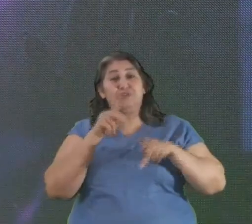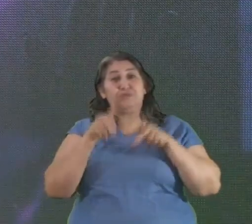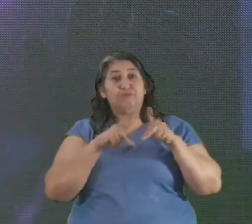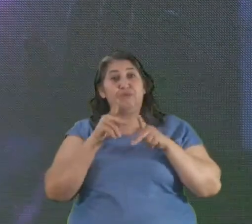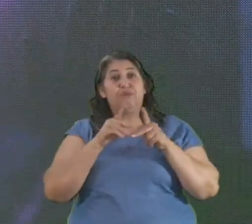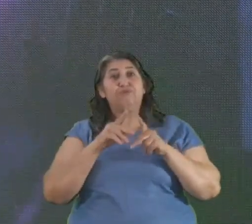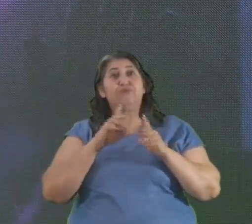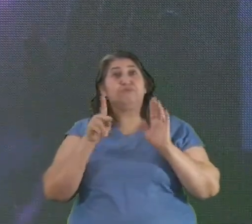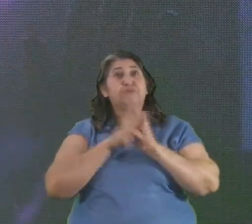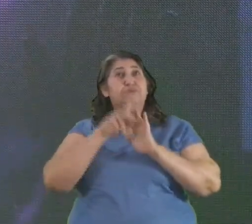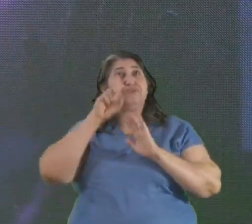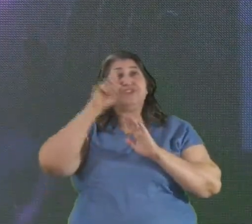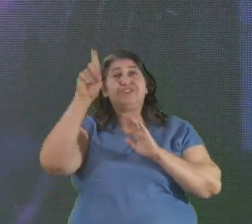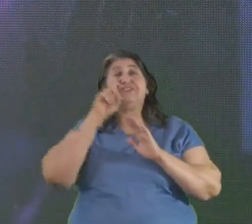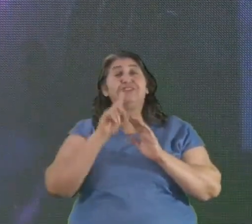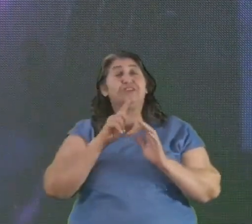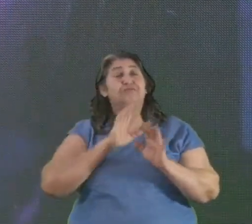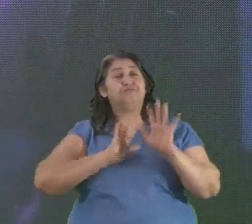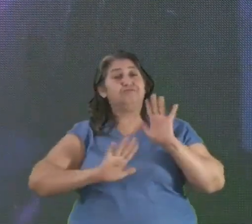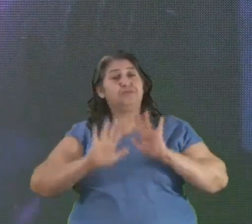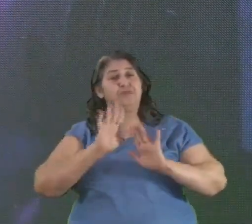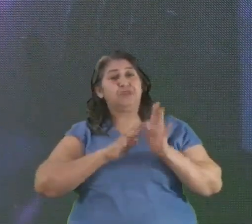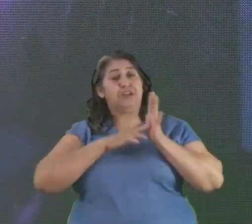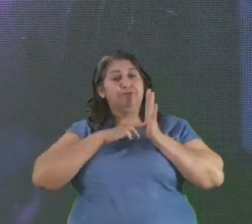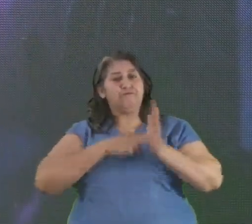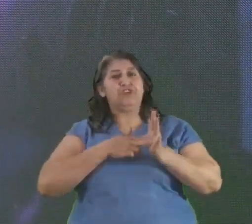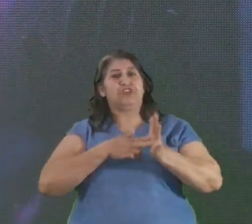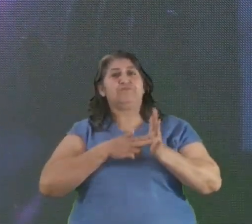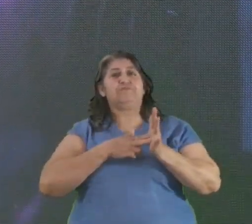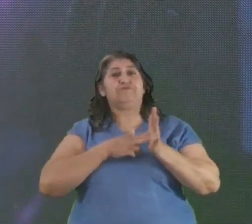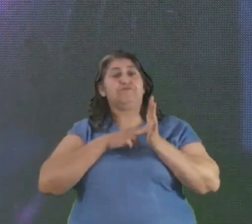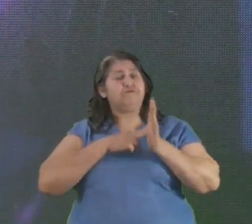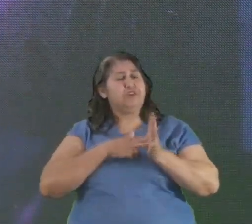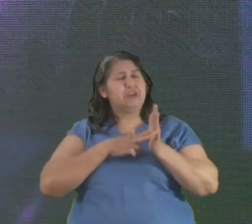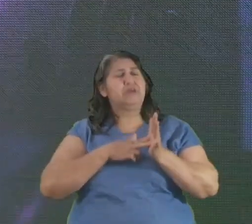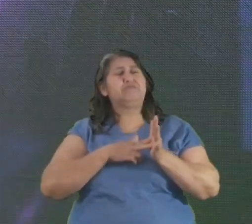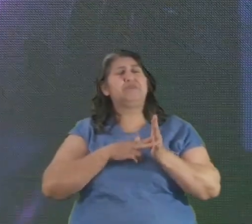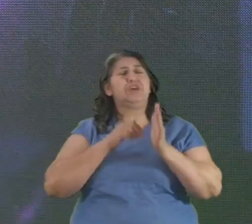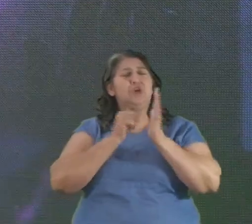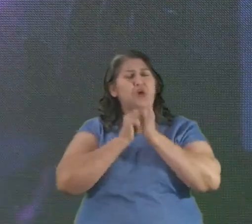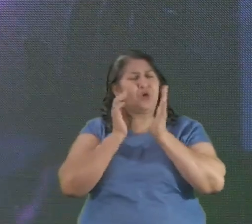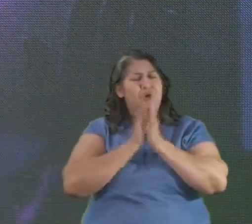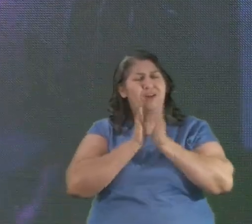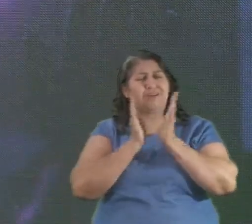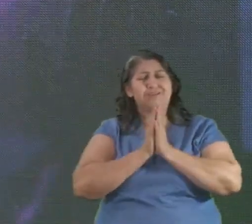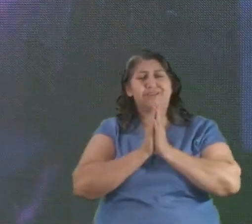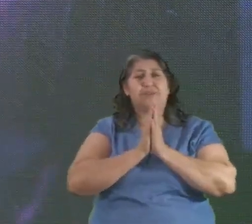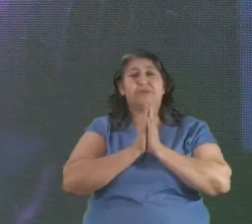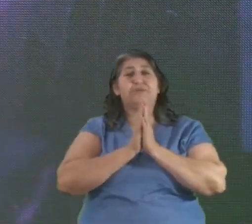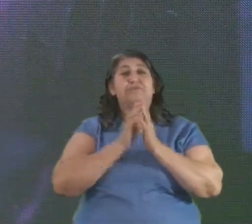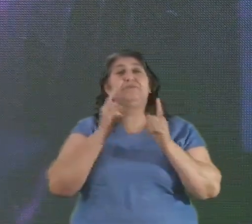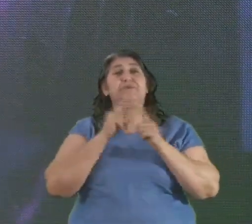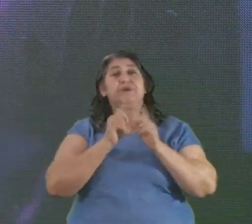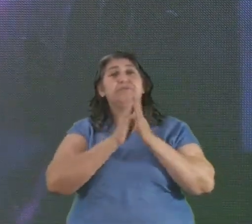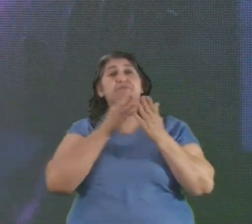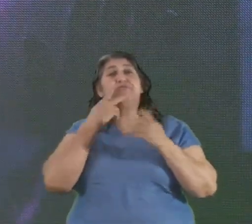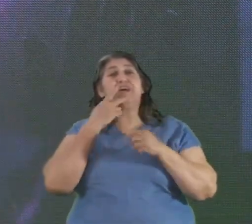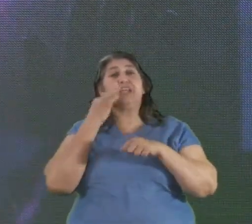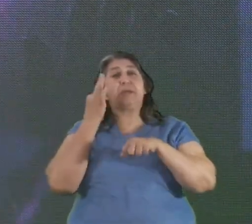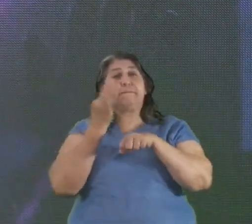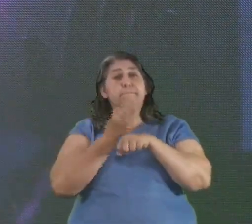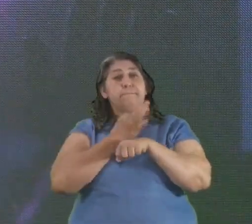preparado, vigilante e em oração, porque a Bíblia diz: é